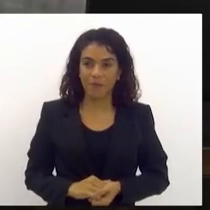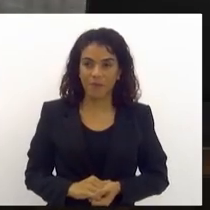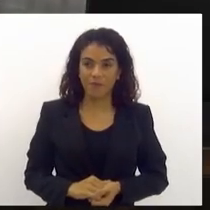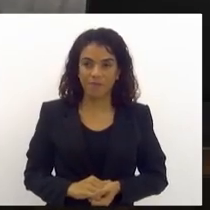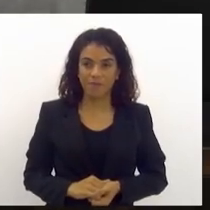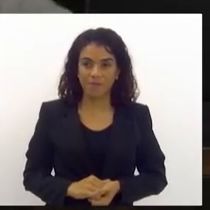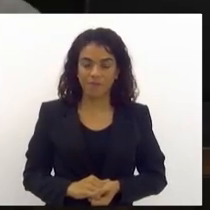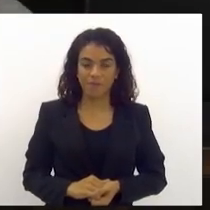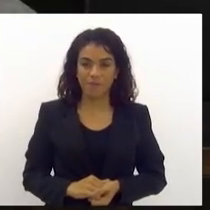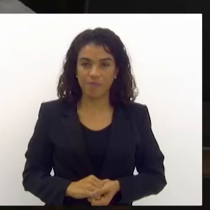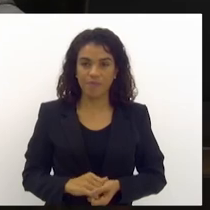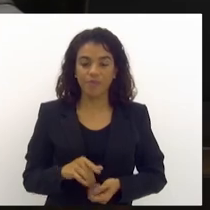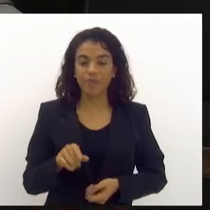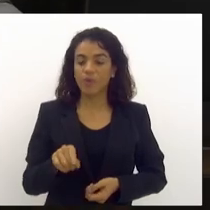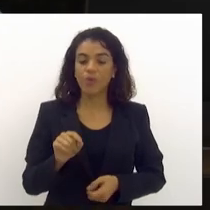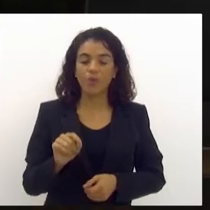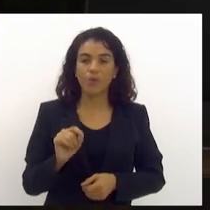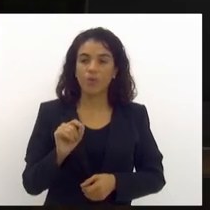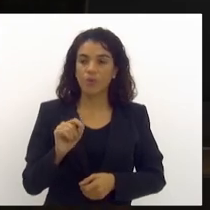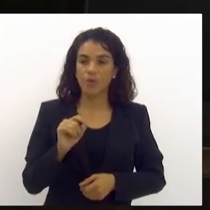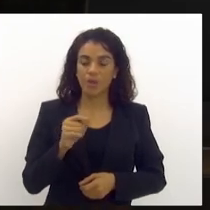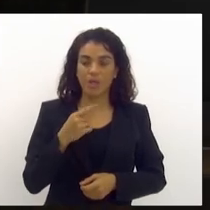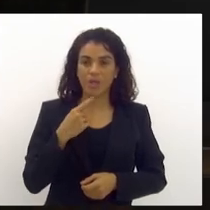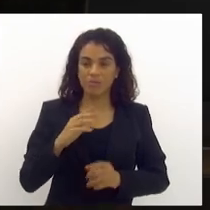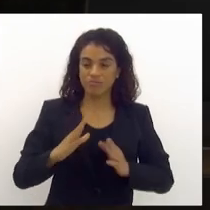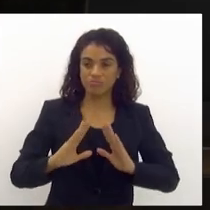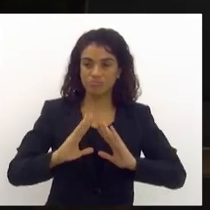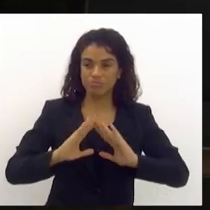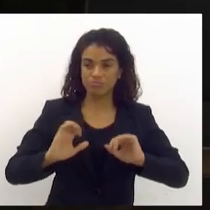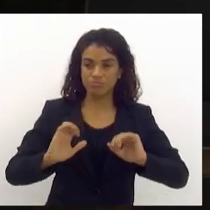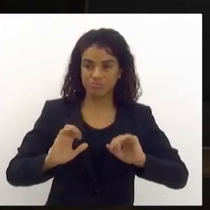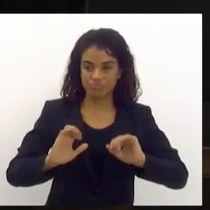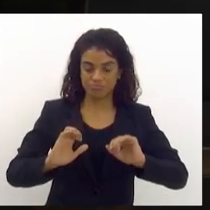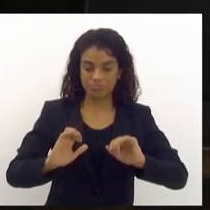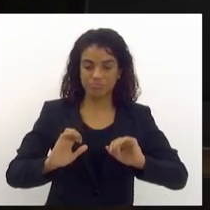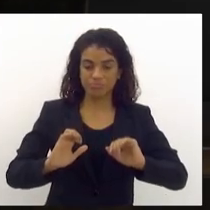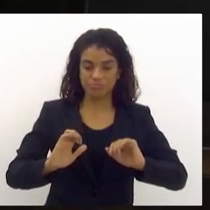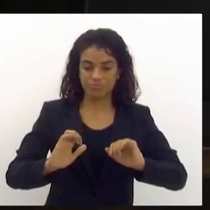Há sobre a mesa o seguinte requerimento